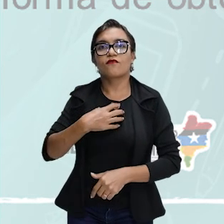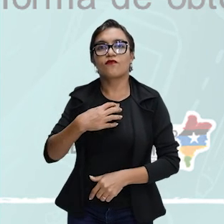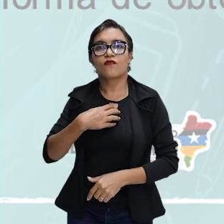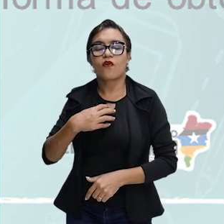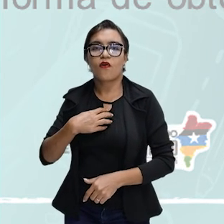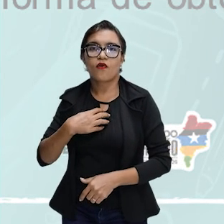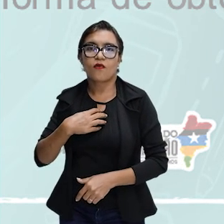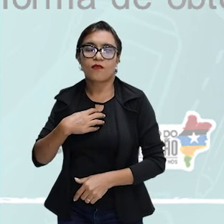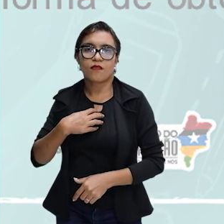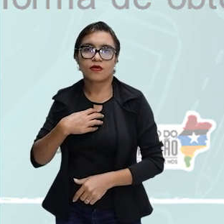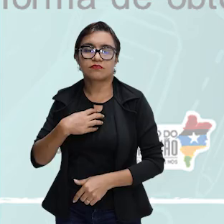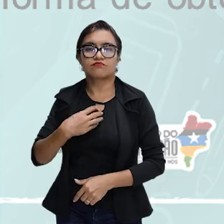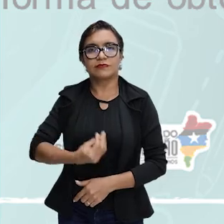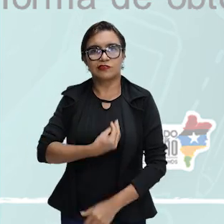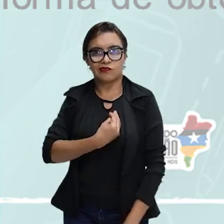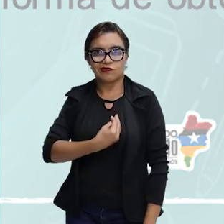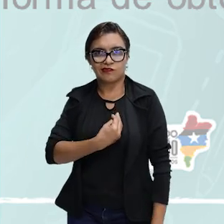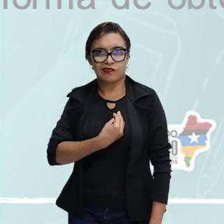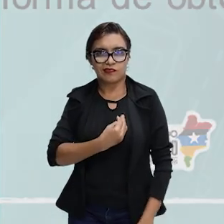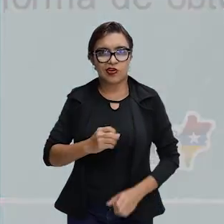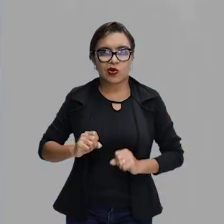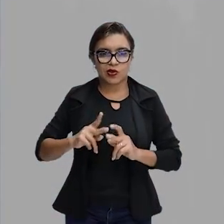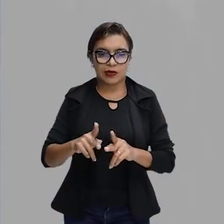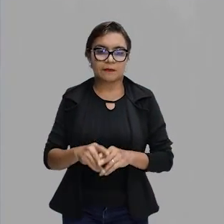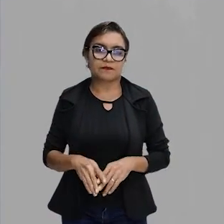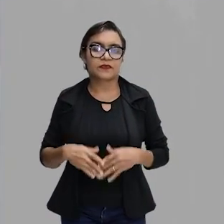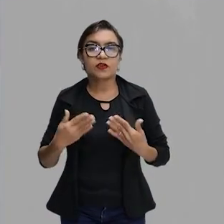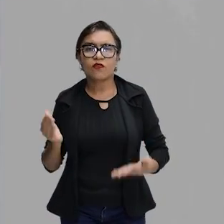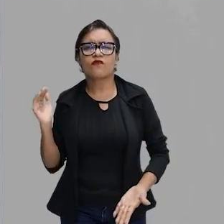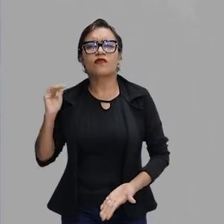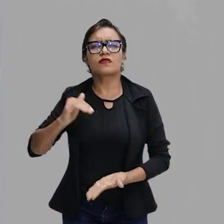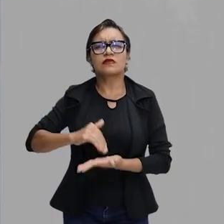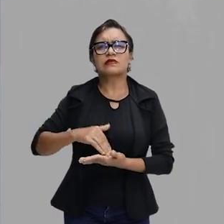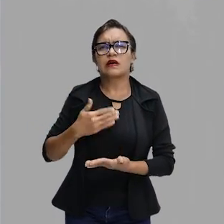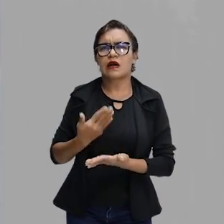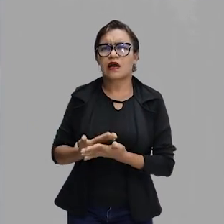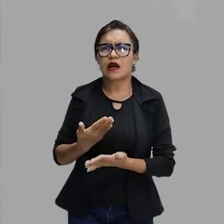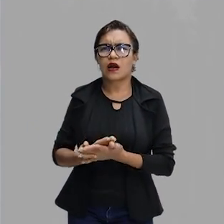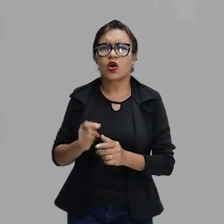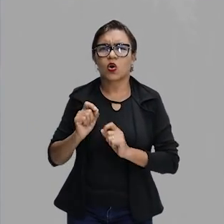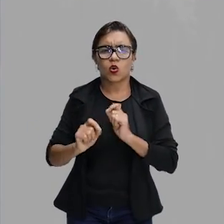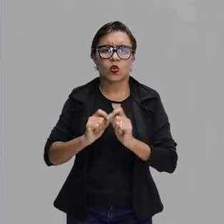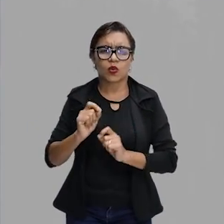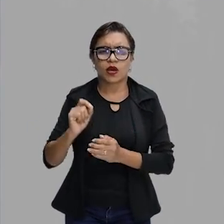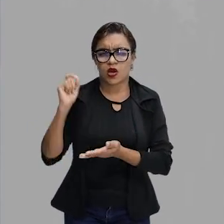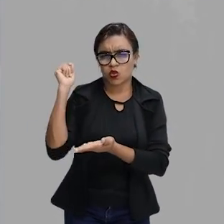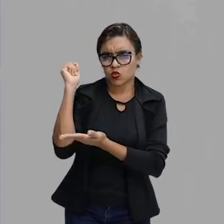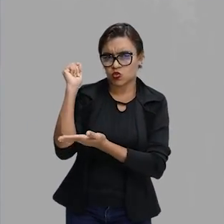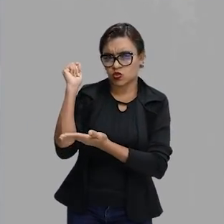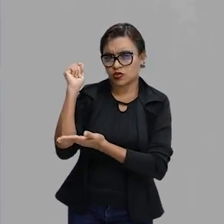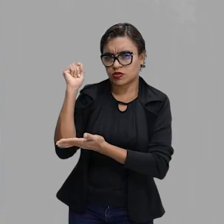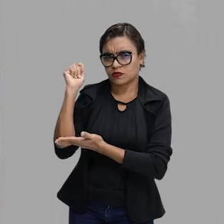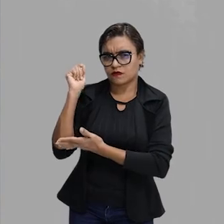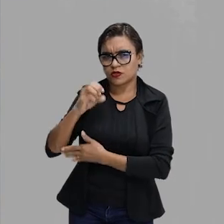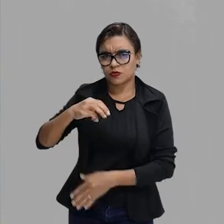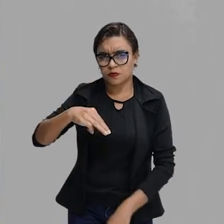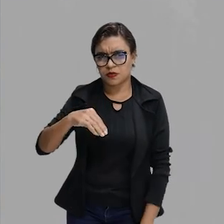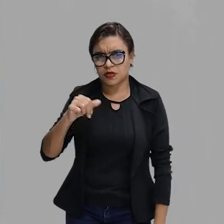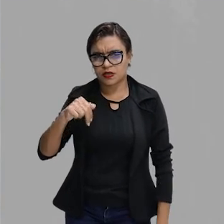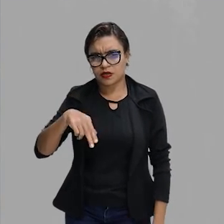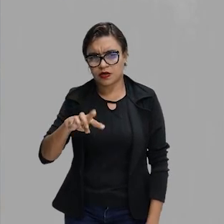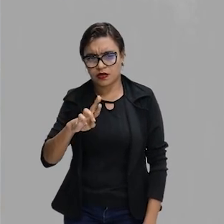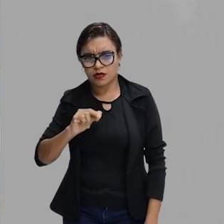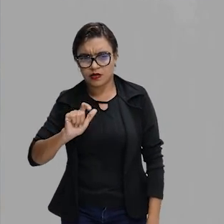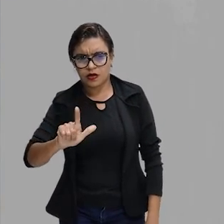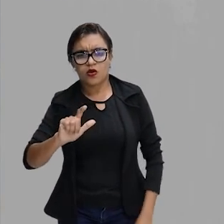seja, sobrevivência. Beleza? E para a gente finalizar, galera, o extrativismo mineral, as imagens aqui mostram muito bem, é a